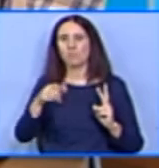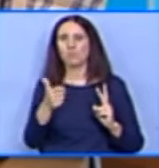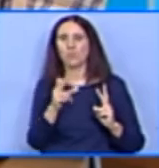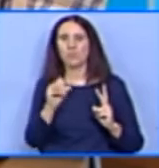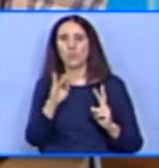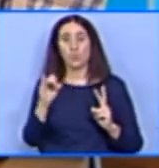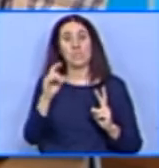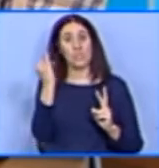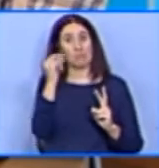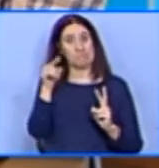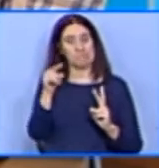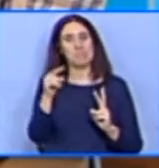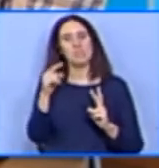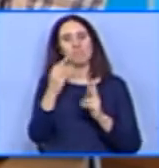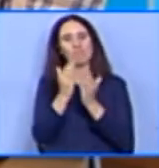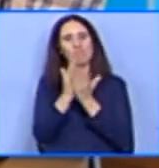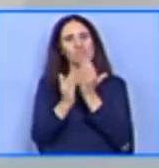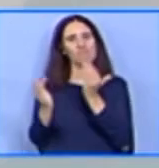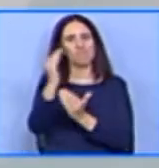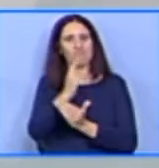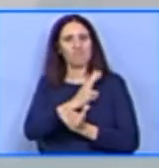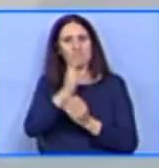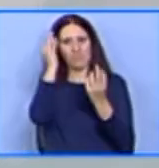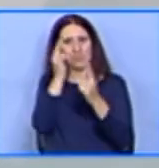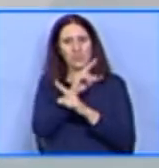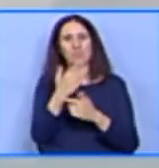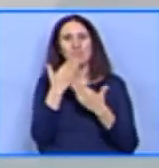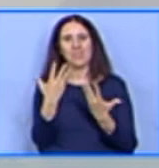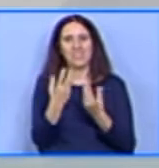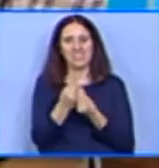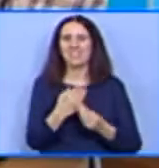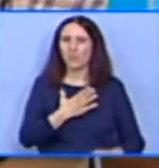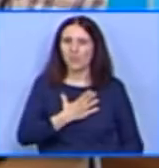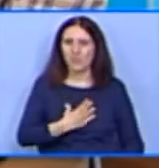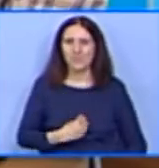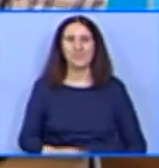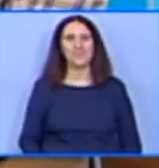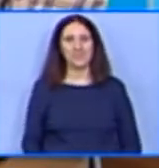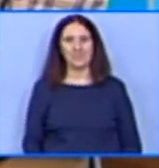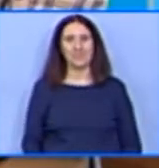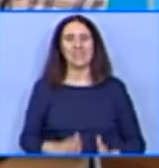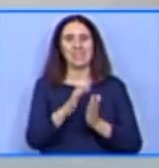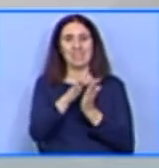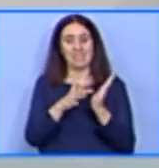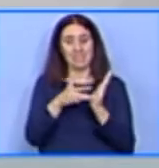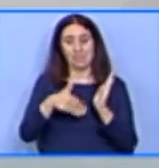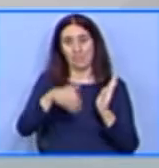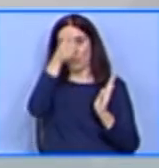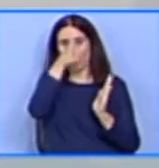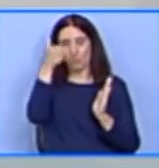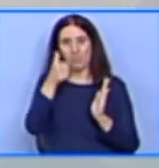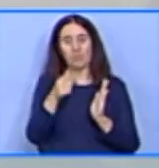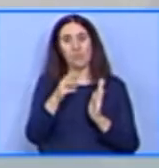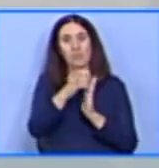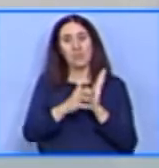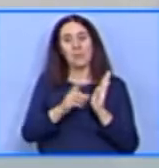professor nesta instituição de ensino superior. Obrigado por estarem connosco. É um gosto. Vamos olhar o Evangelho do domingo que aí vem, o 20º domingo